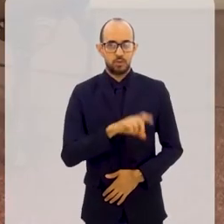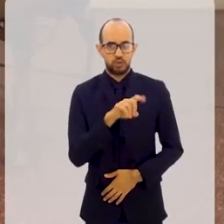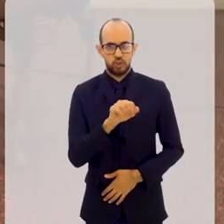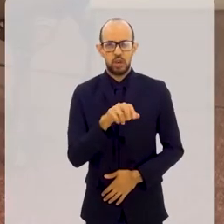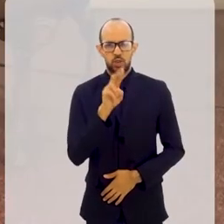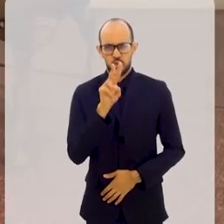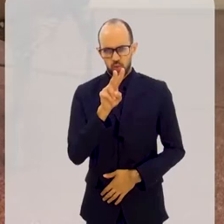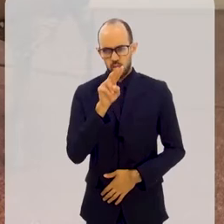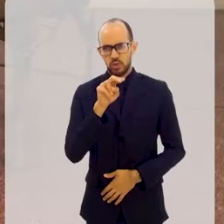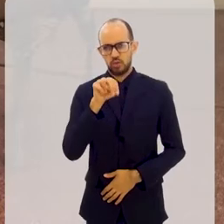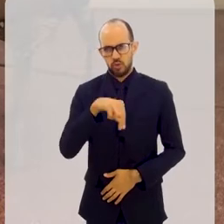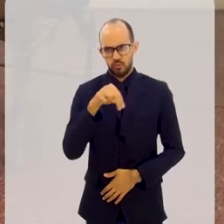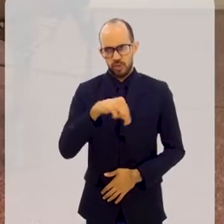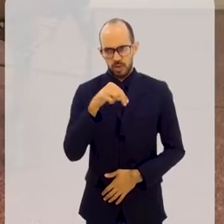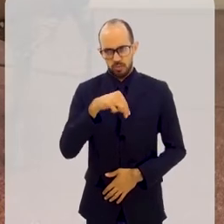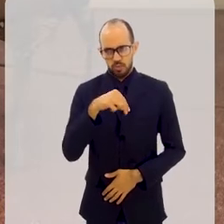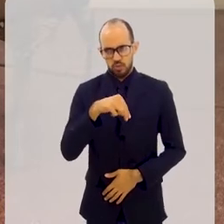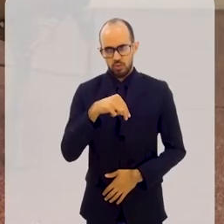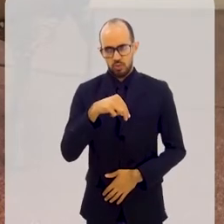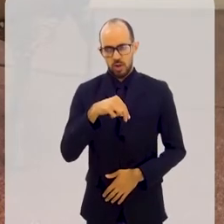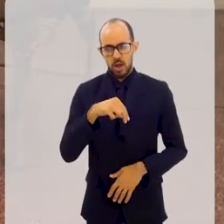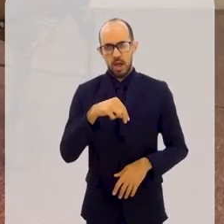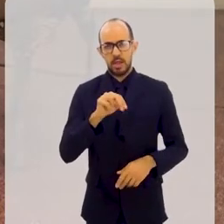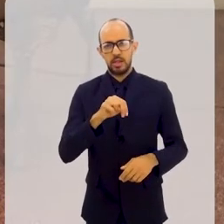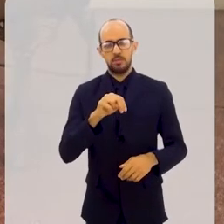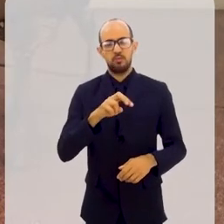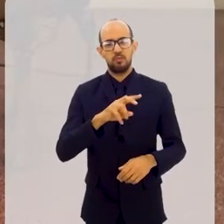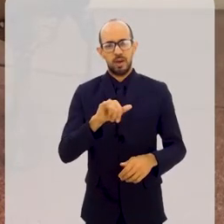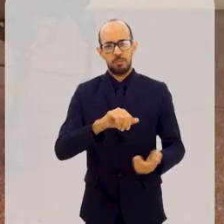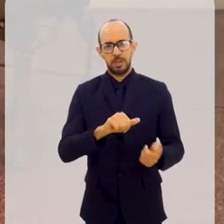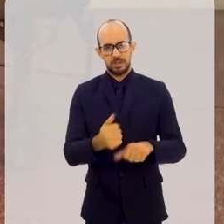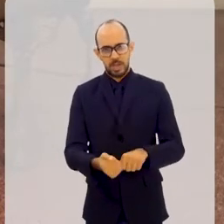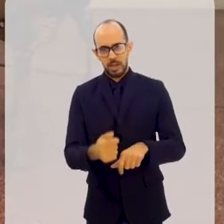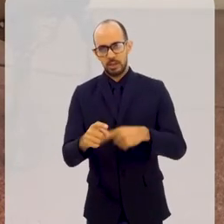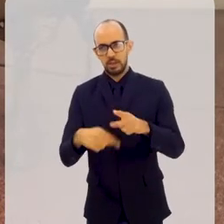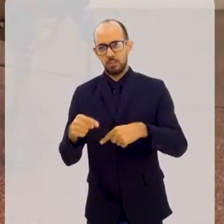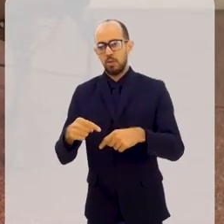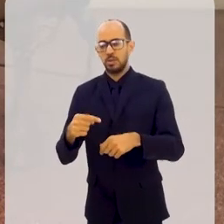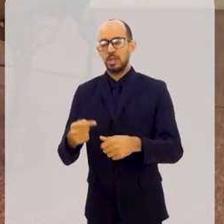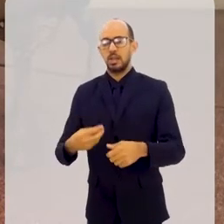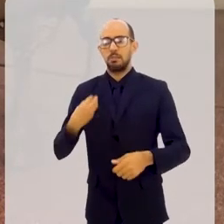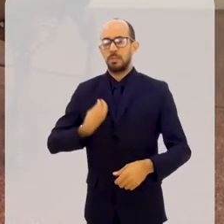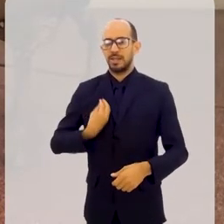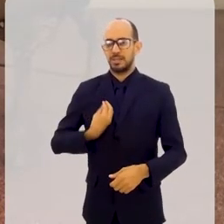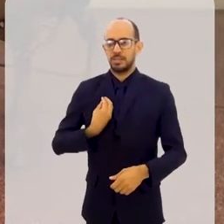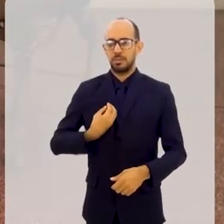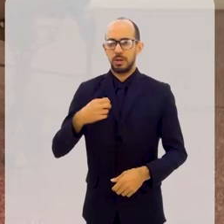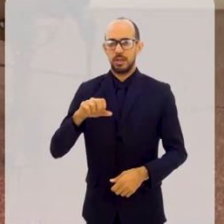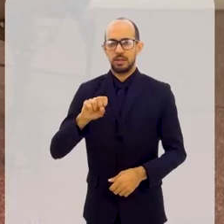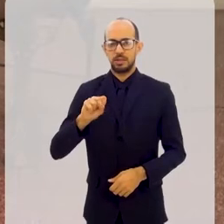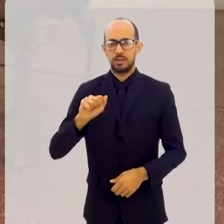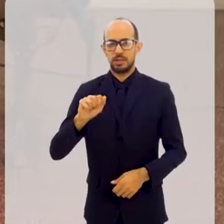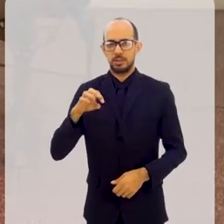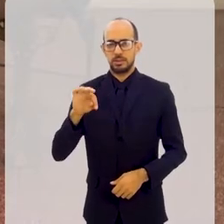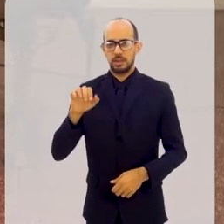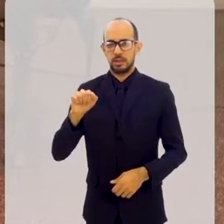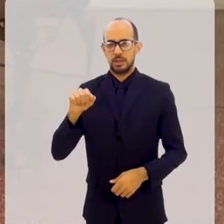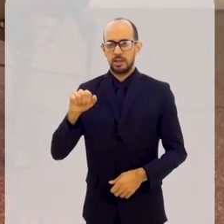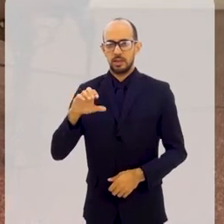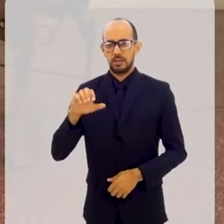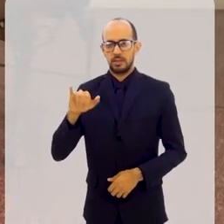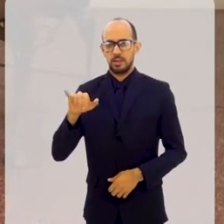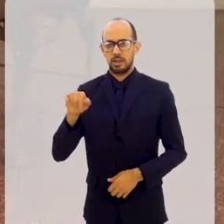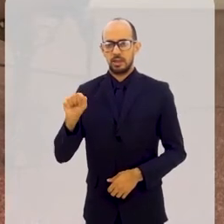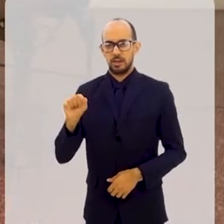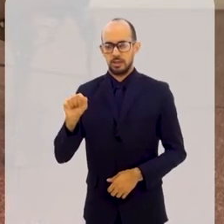que é uma quarta ou quinta no domingo próximo vai tomar sua primeira comunhão Santa Ceia do Senhor e tomando